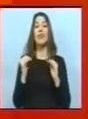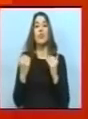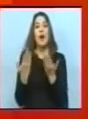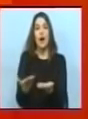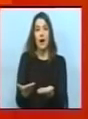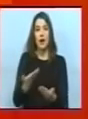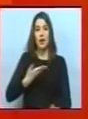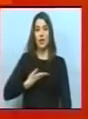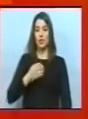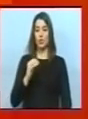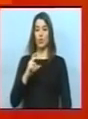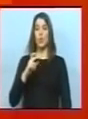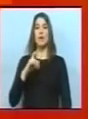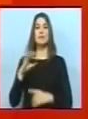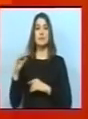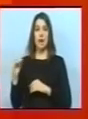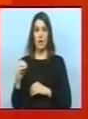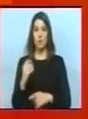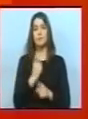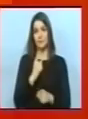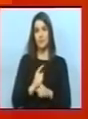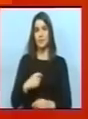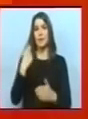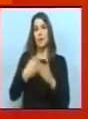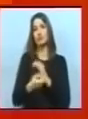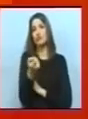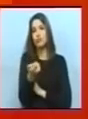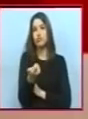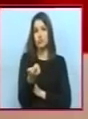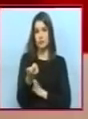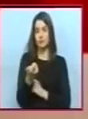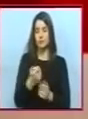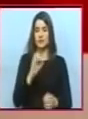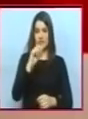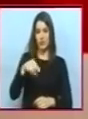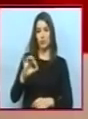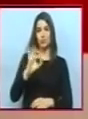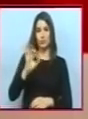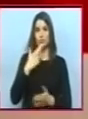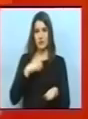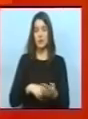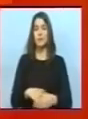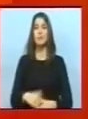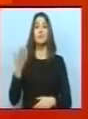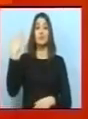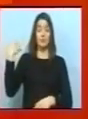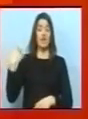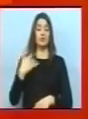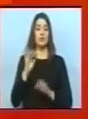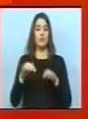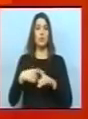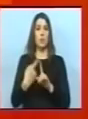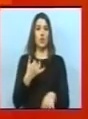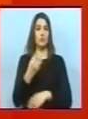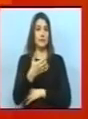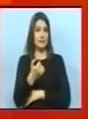ainda que antecipado. Quando falou há pouco também das inúmeras doações que existiram, principalmente no final do ano